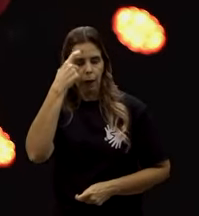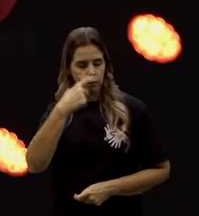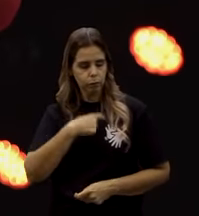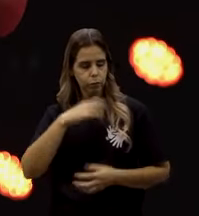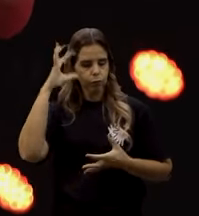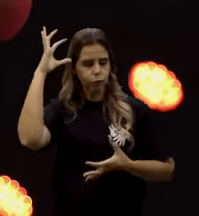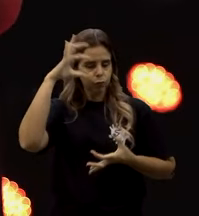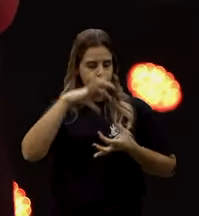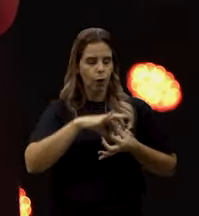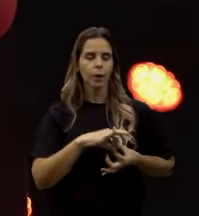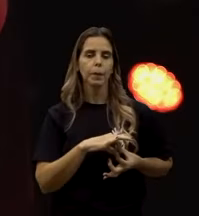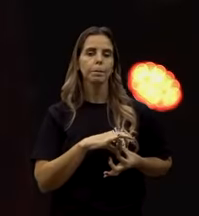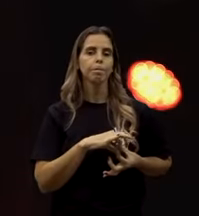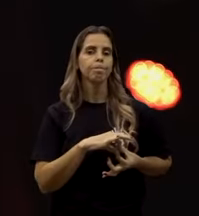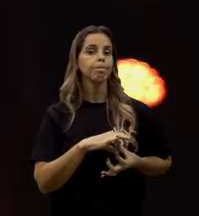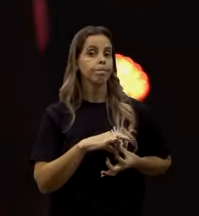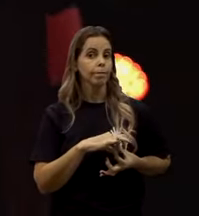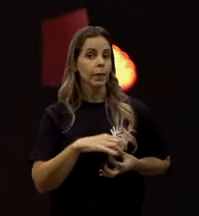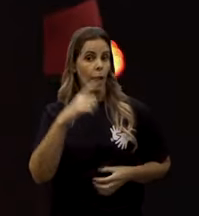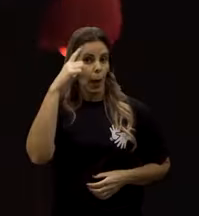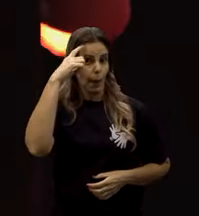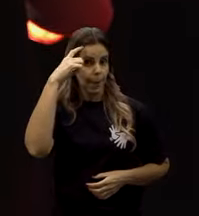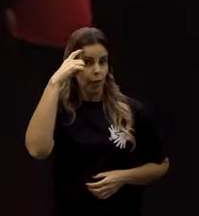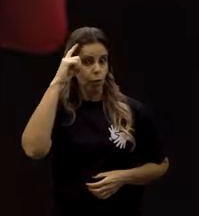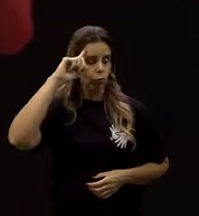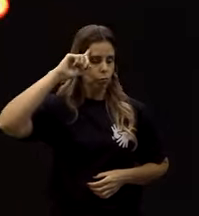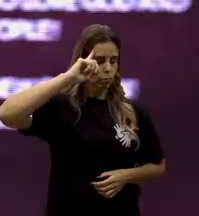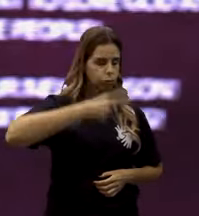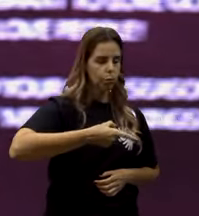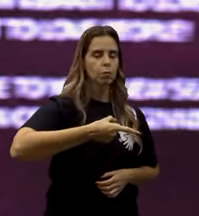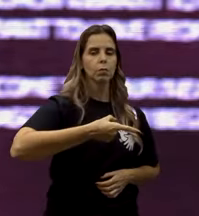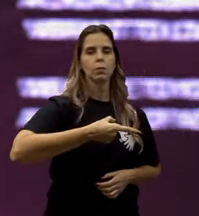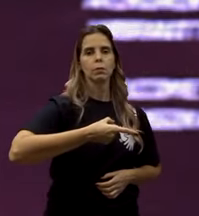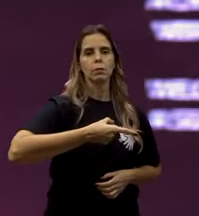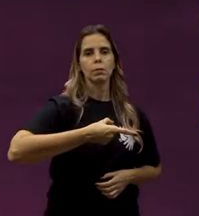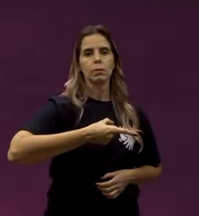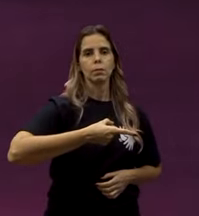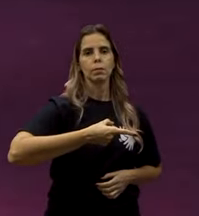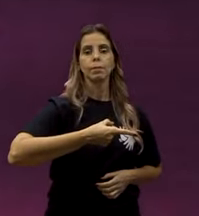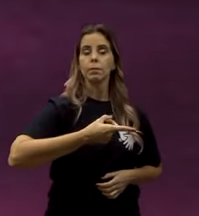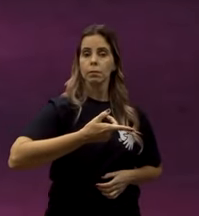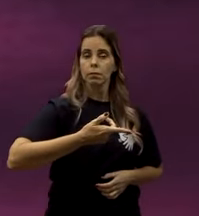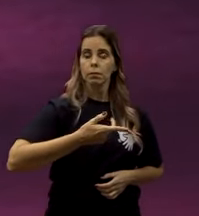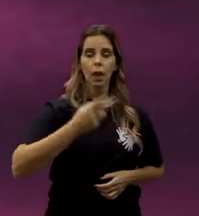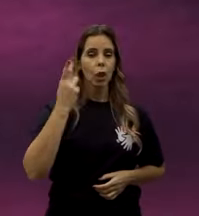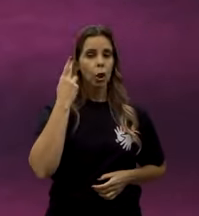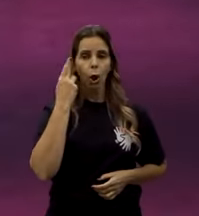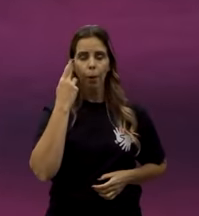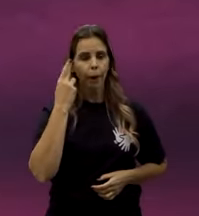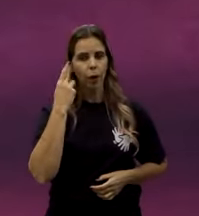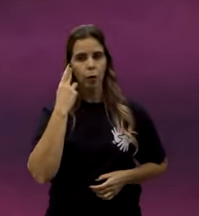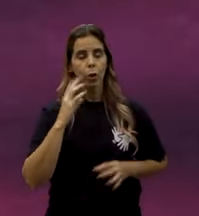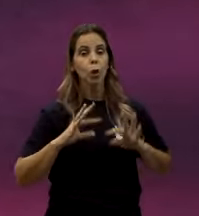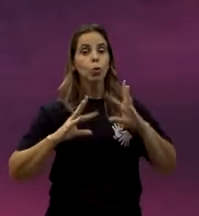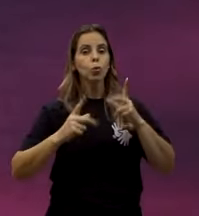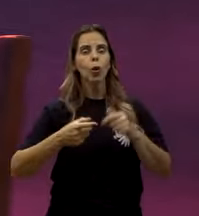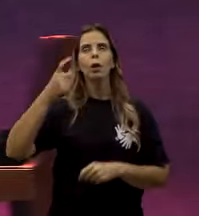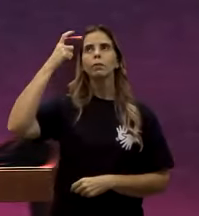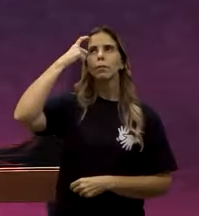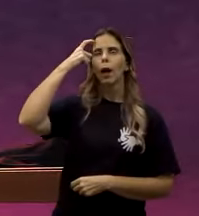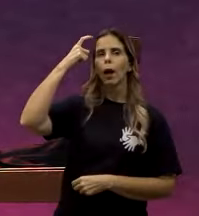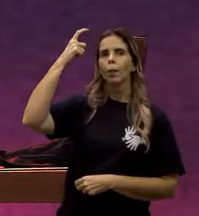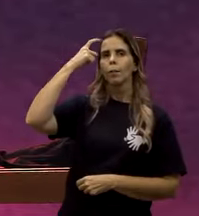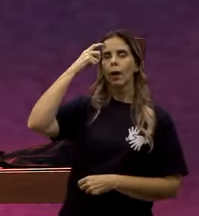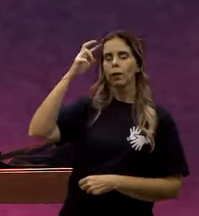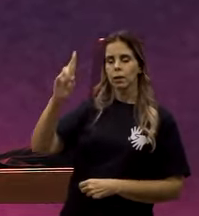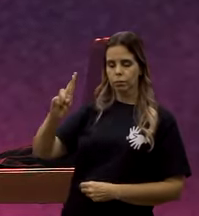S controle aí a mente vai dar uma ordem não tem jeito irmão isso é natural Tudo que você coloca aqui vai ser